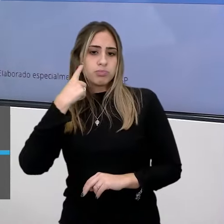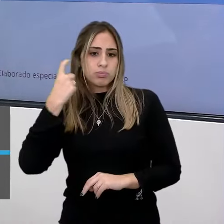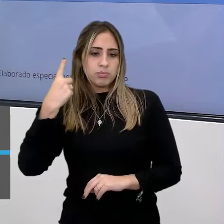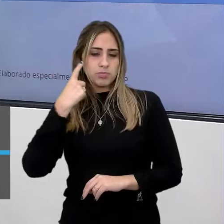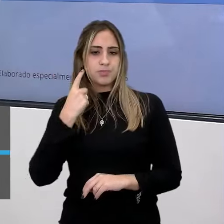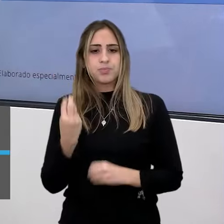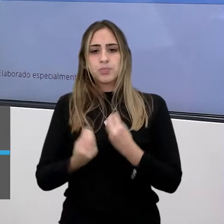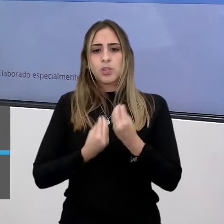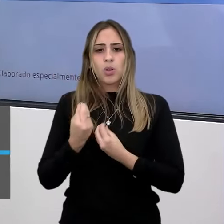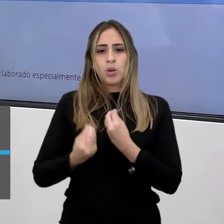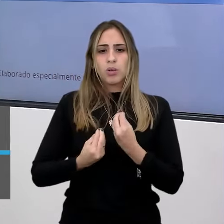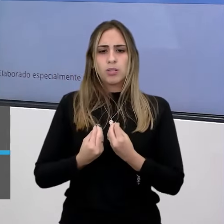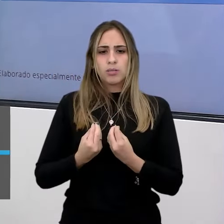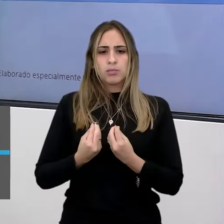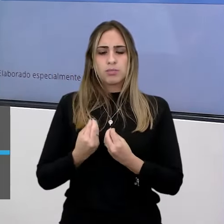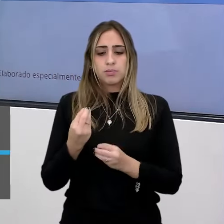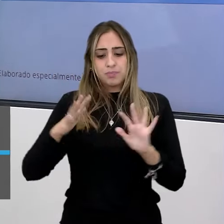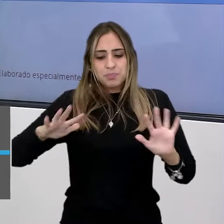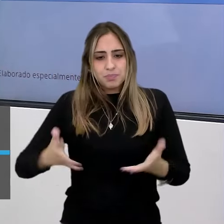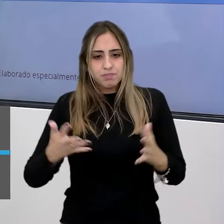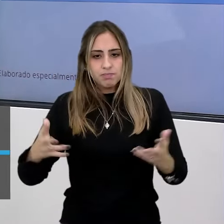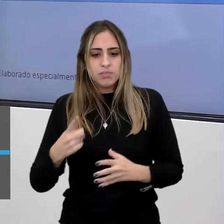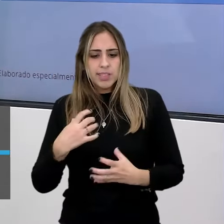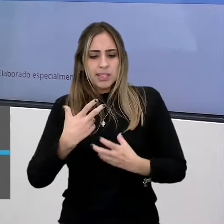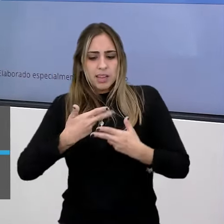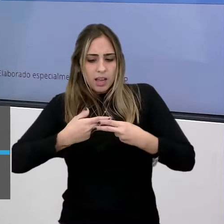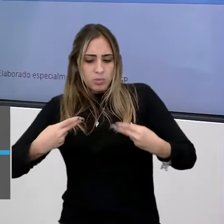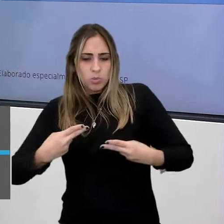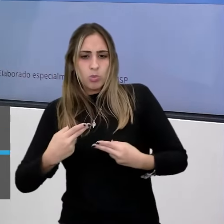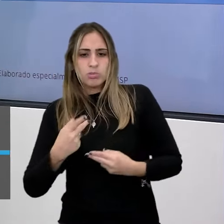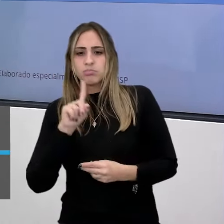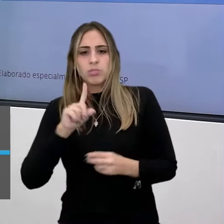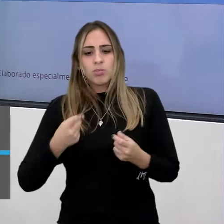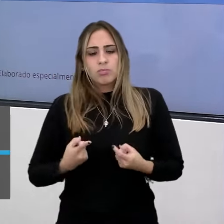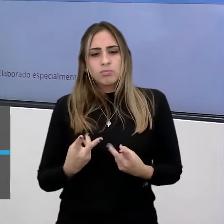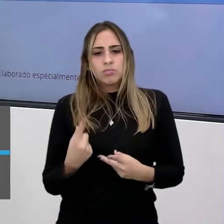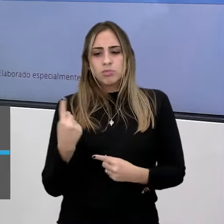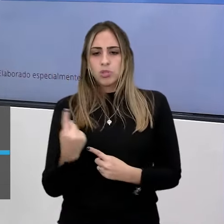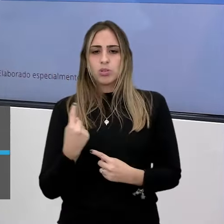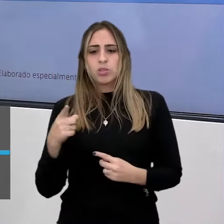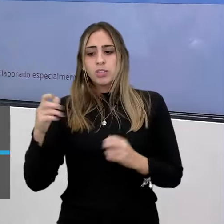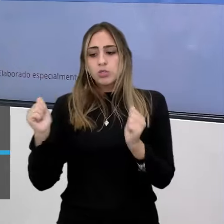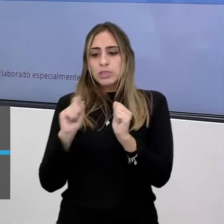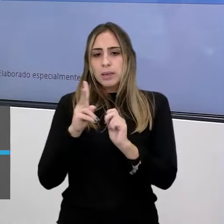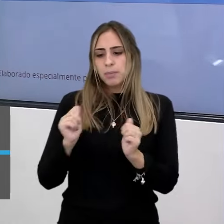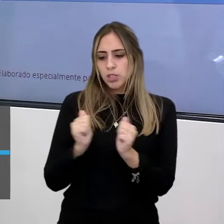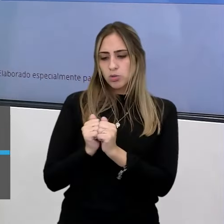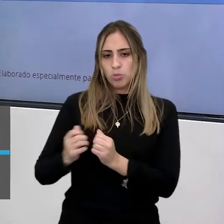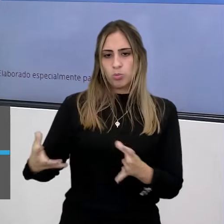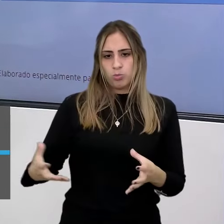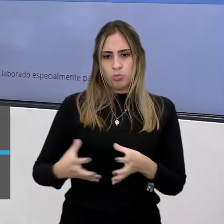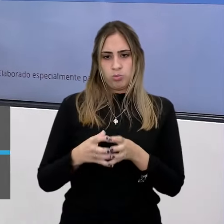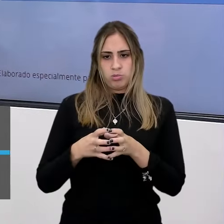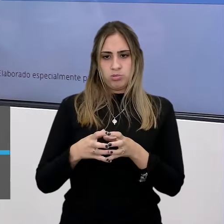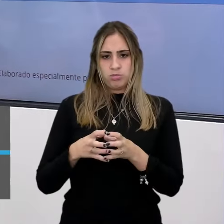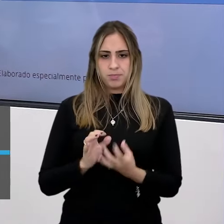como se os estilos dos Sentidos não ficassem sozinhos eles vêm todos juntos